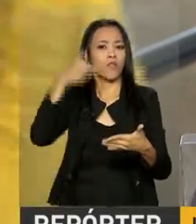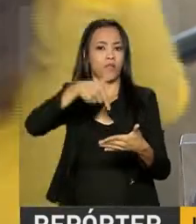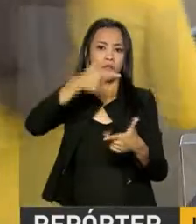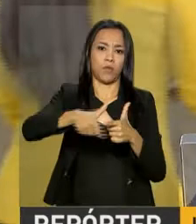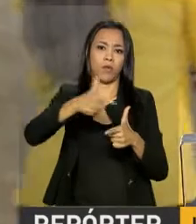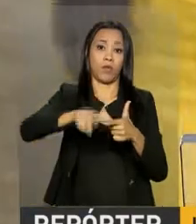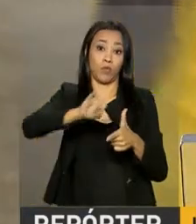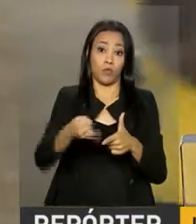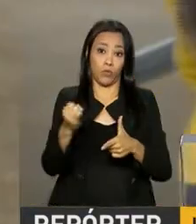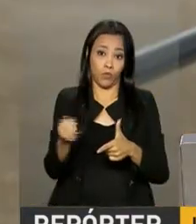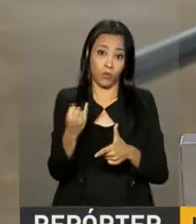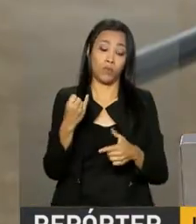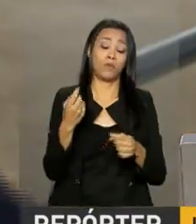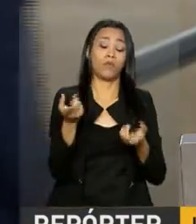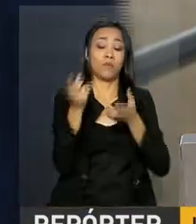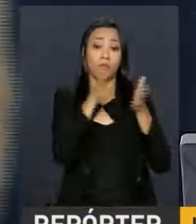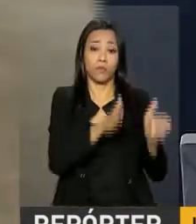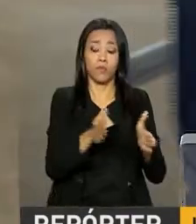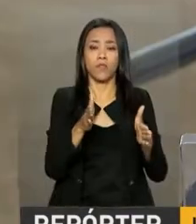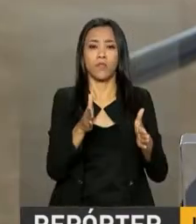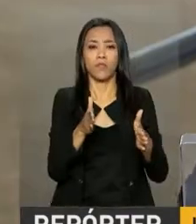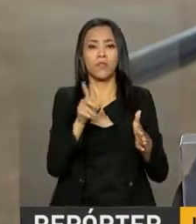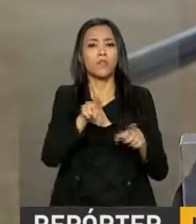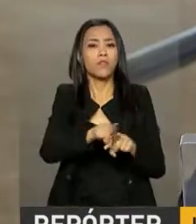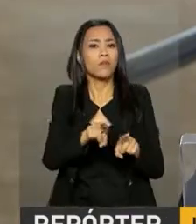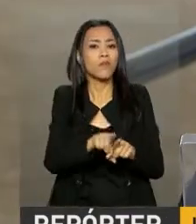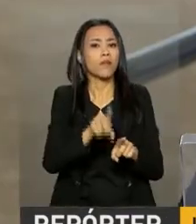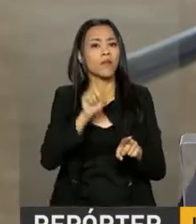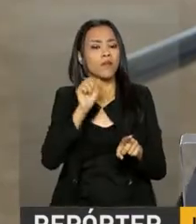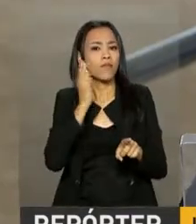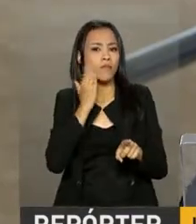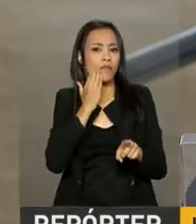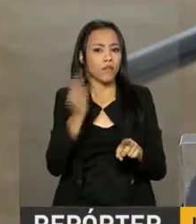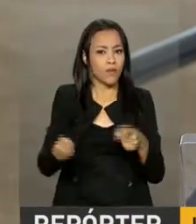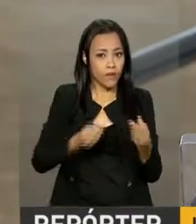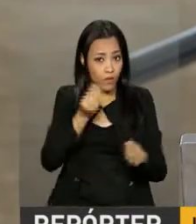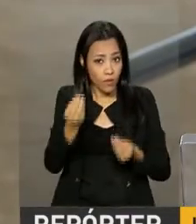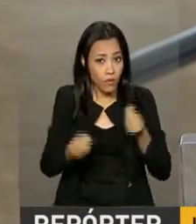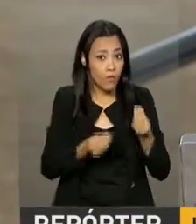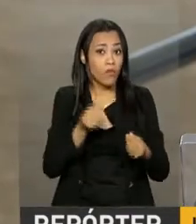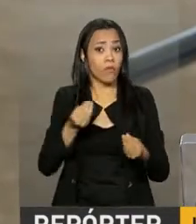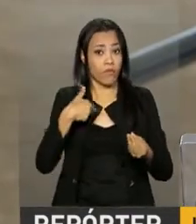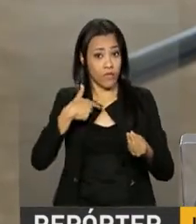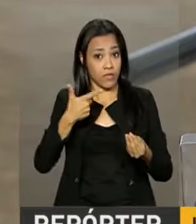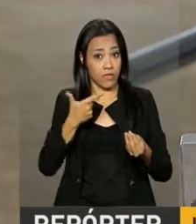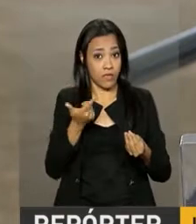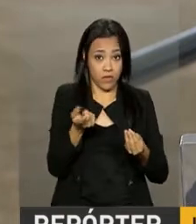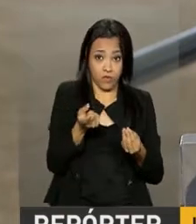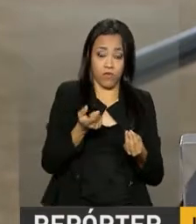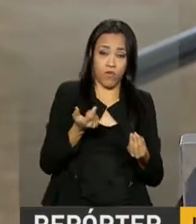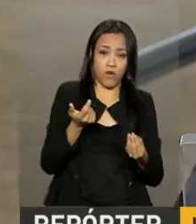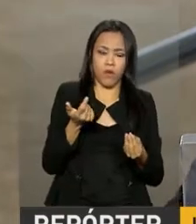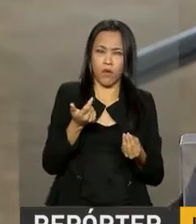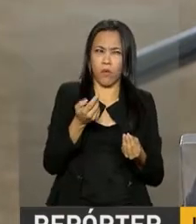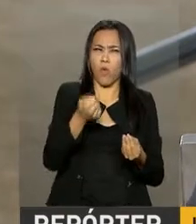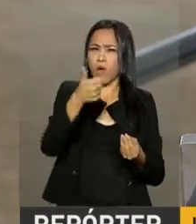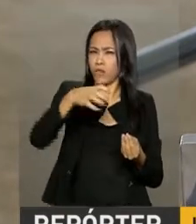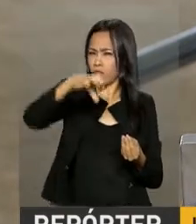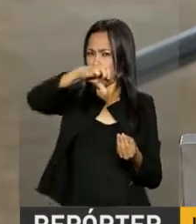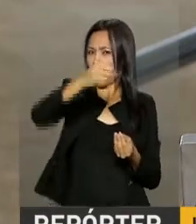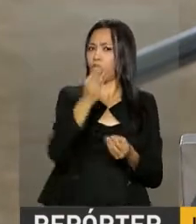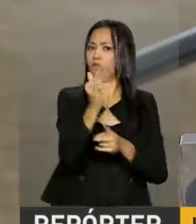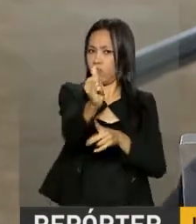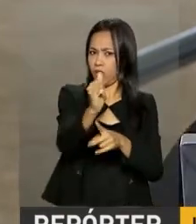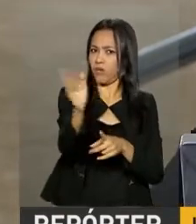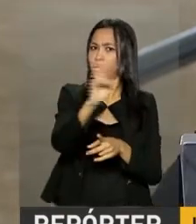As portarias de integralização, isso aí dão um custo para o governo de quase 9 bilhões,